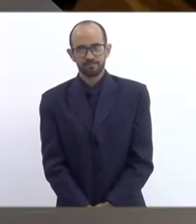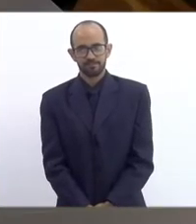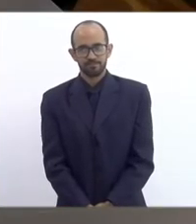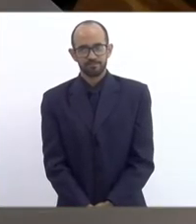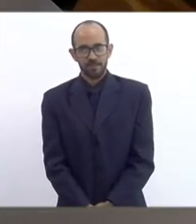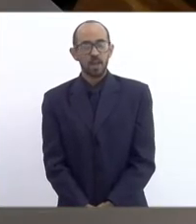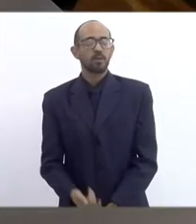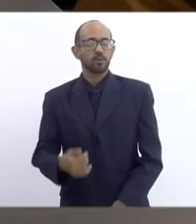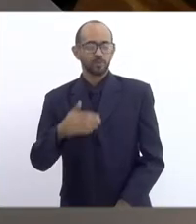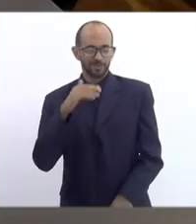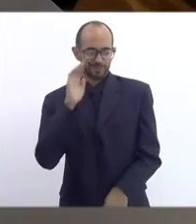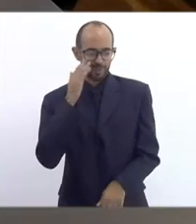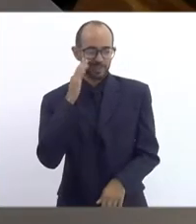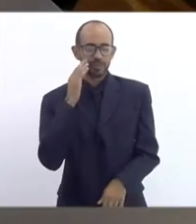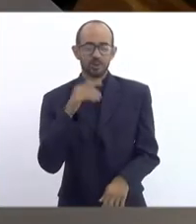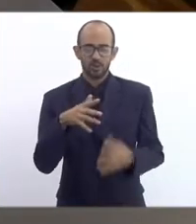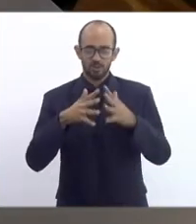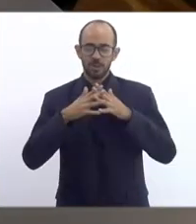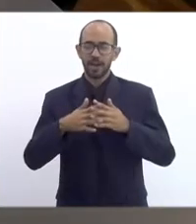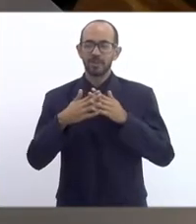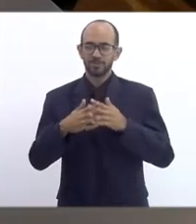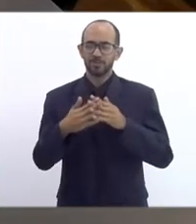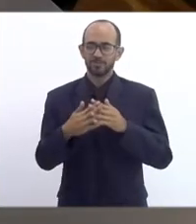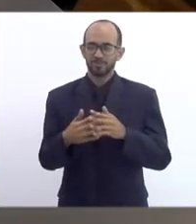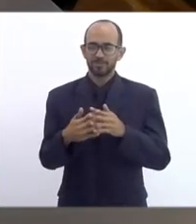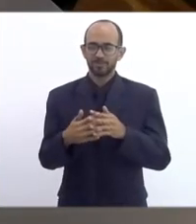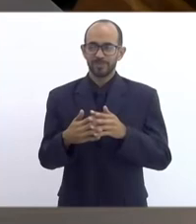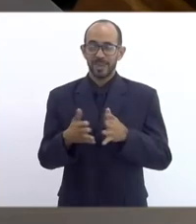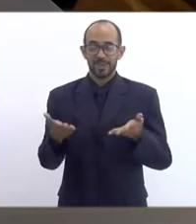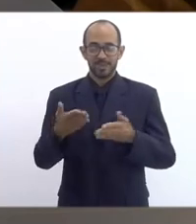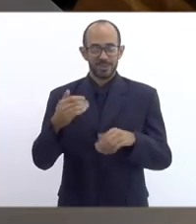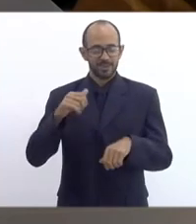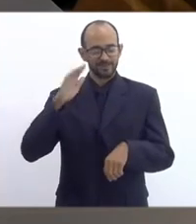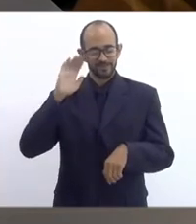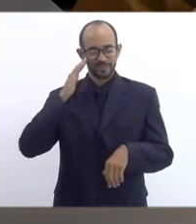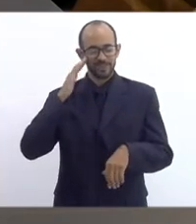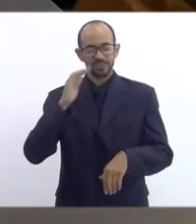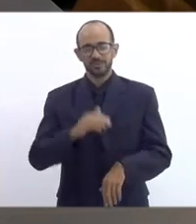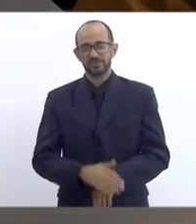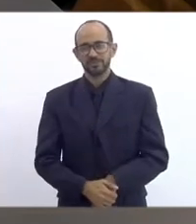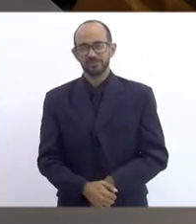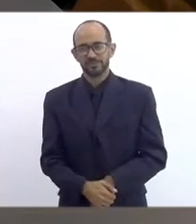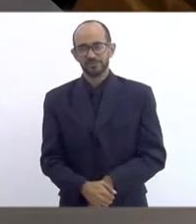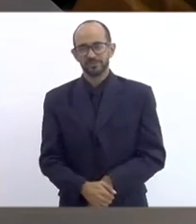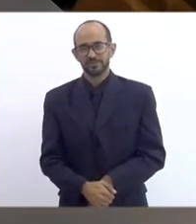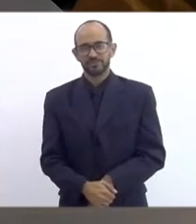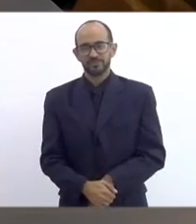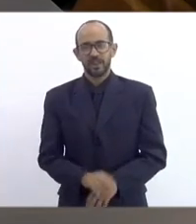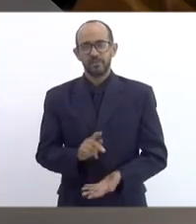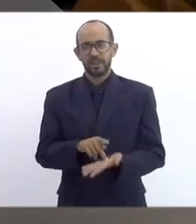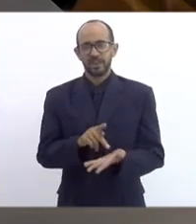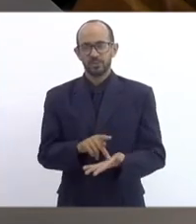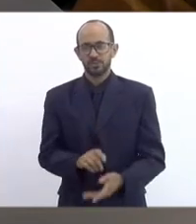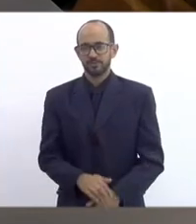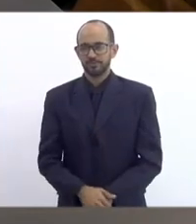diferente. Entendi. É complicado mesmo. Ok. Agora que me caiu a ficha aqui. É vero. 55. Então.